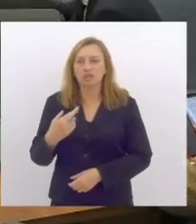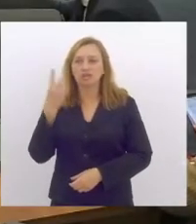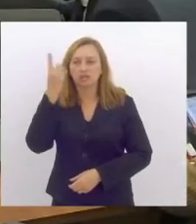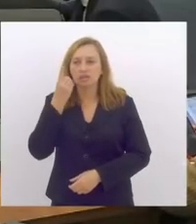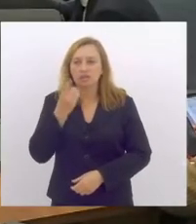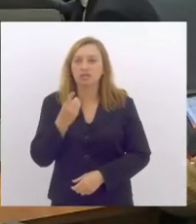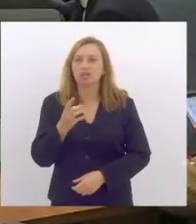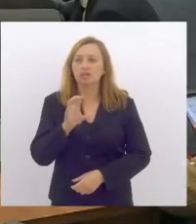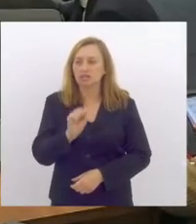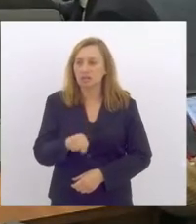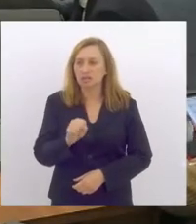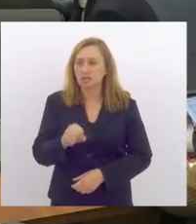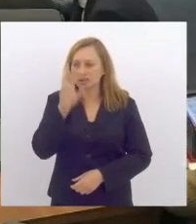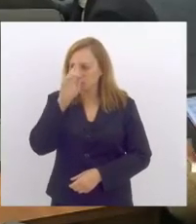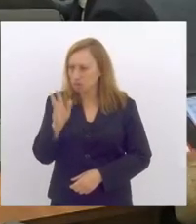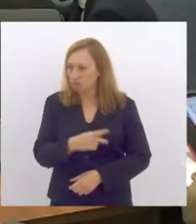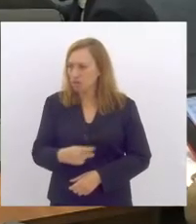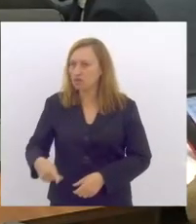Parecer favorável.